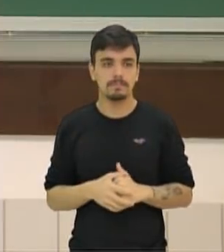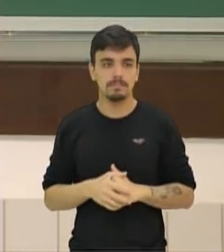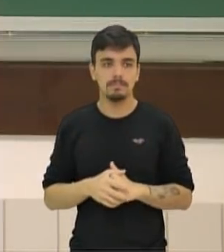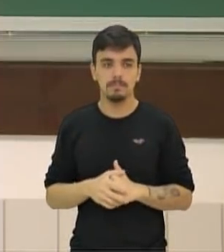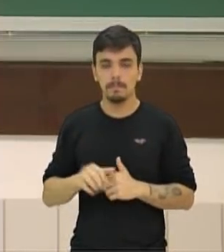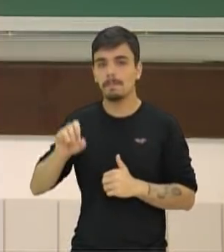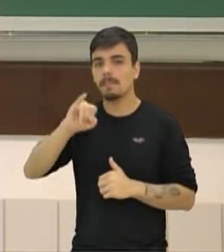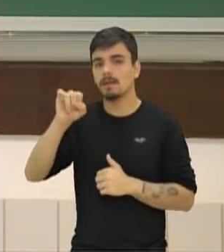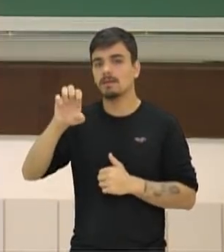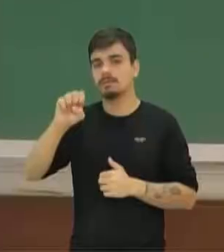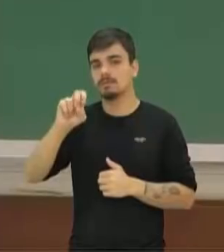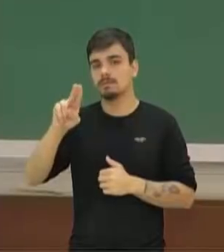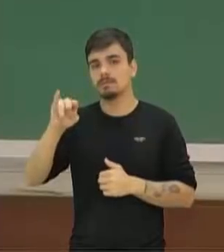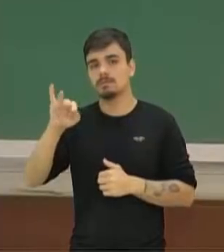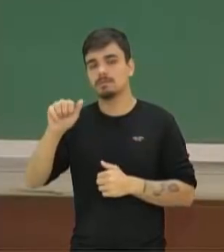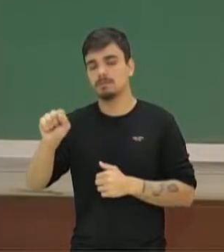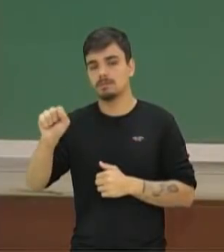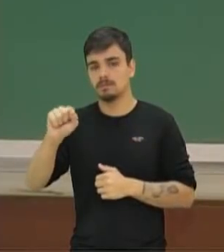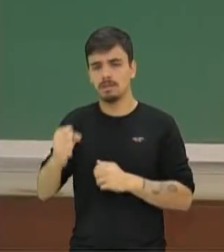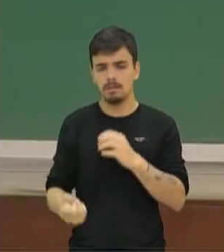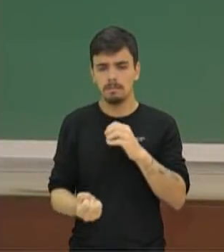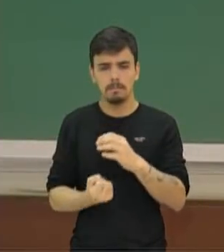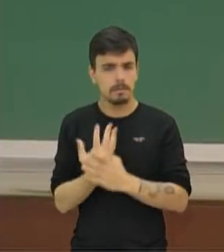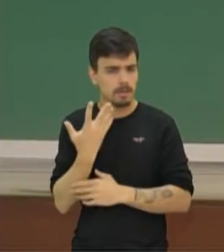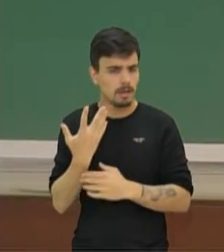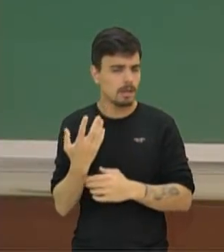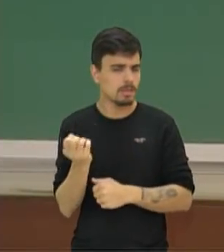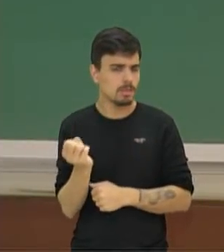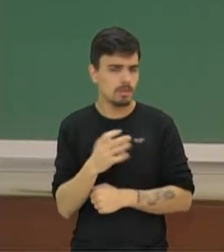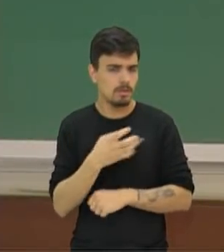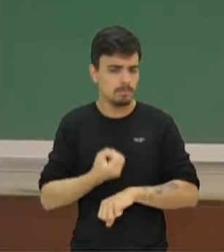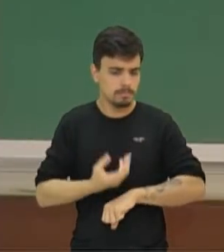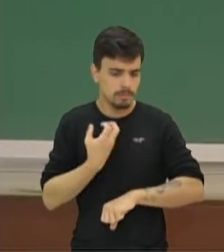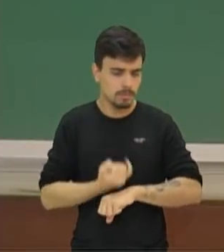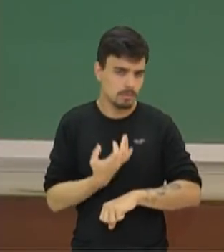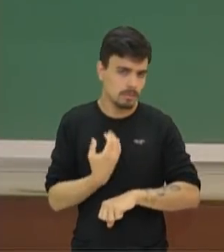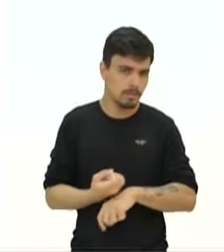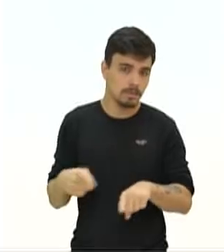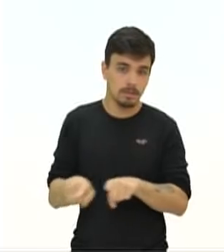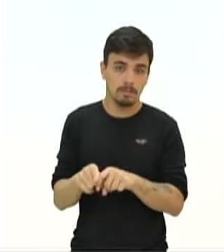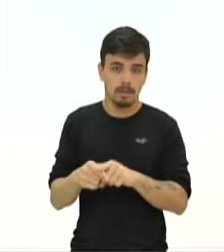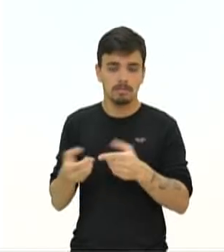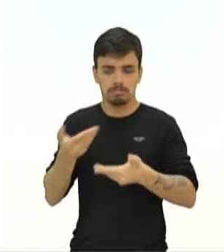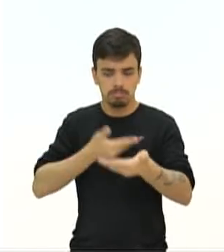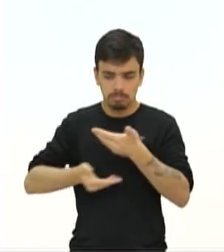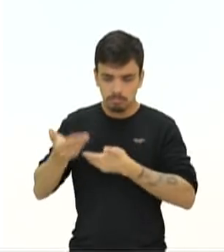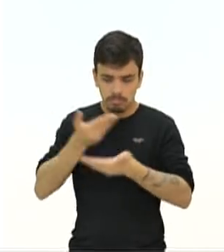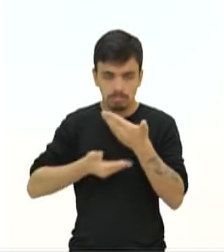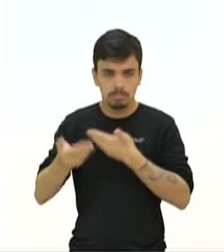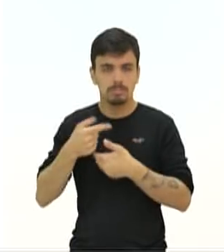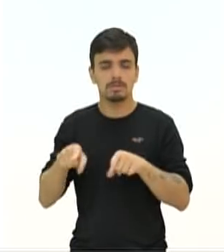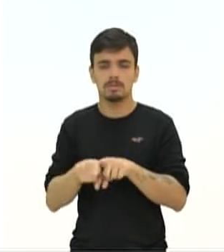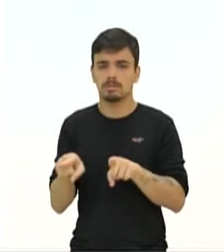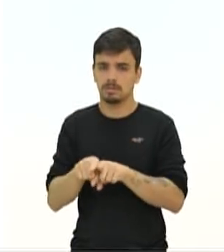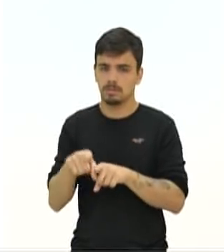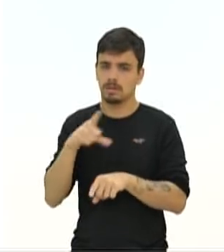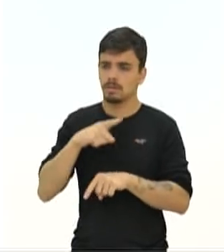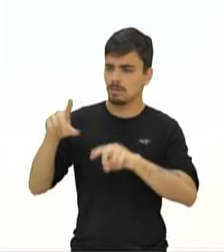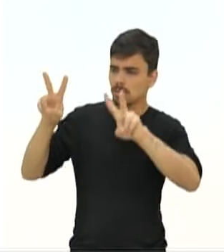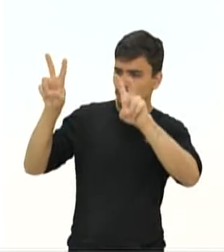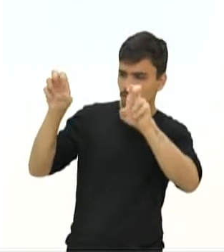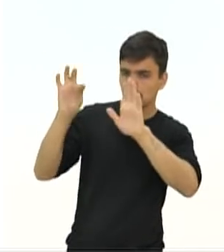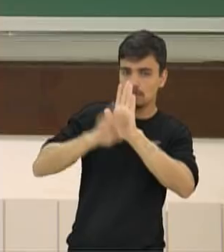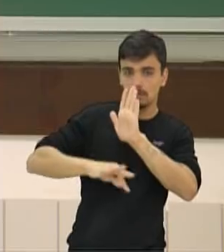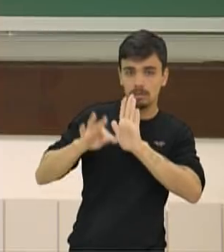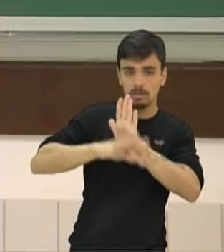Então, jesuítas criaram vários poemas, monólogos, diálogos e autos, né? Então, eles vão criar vários textos,